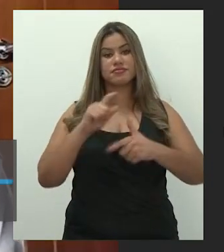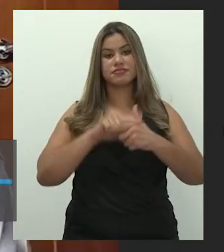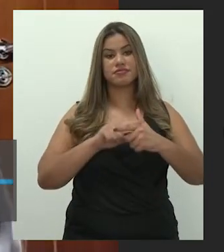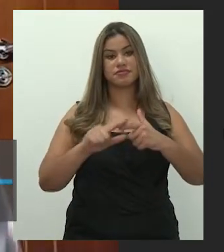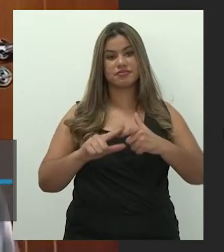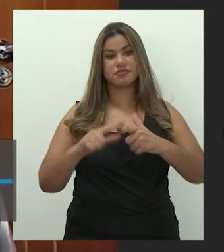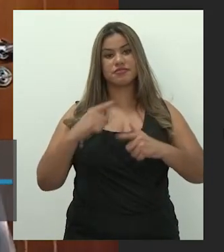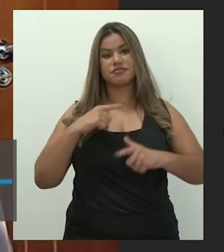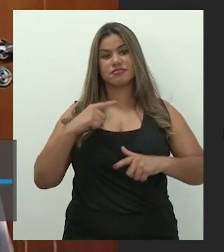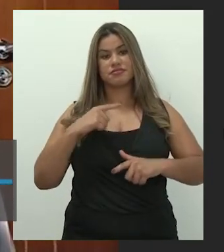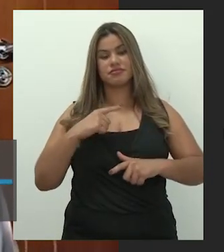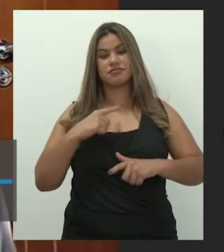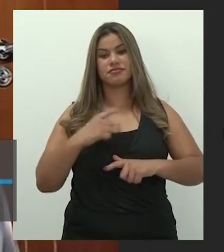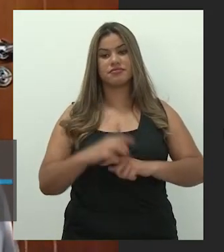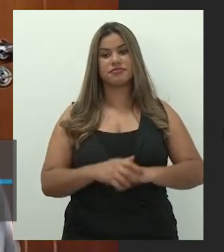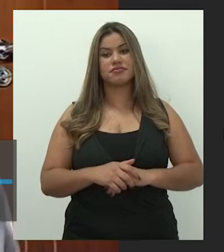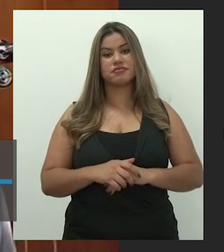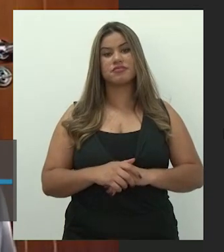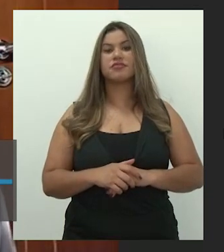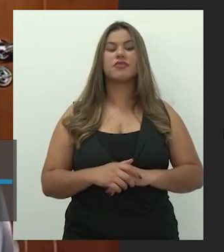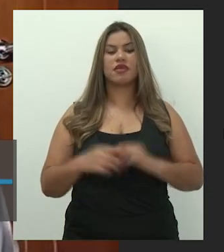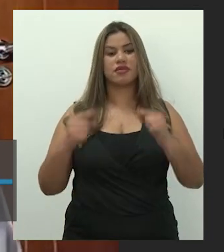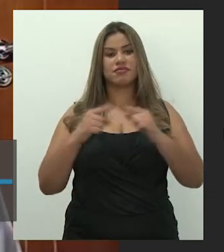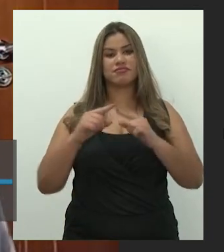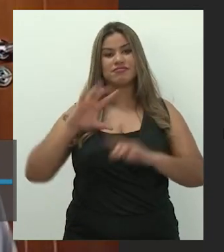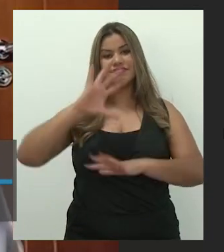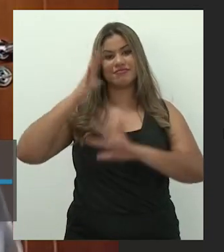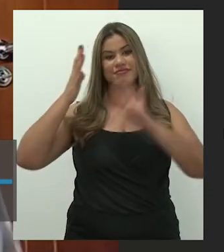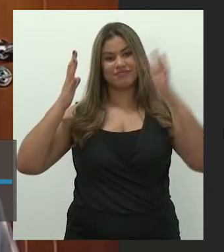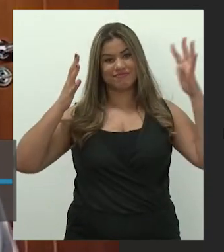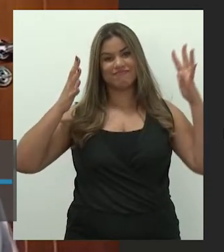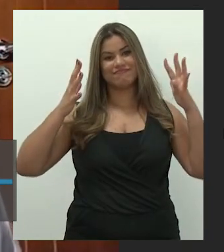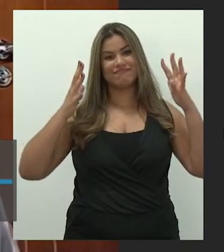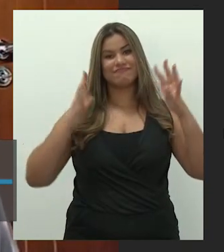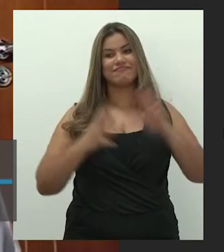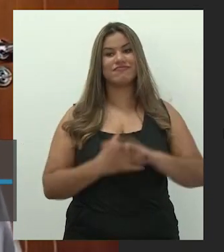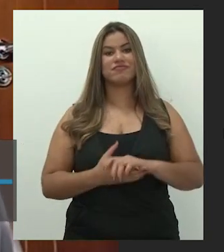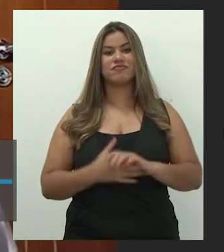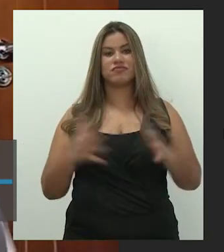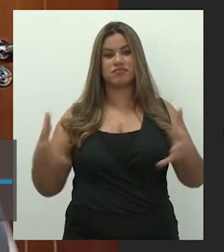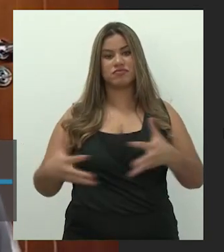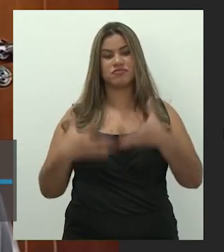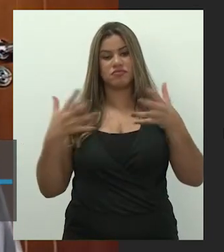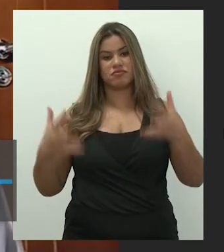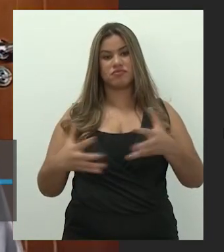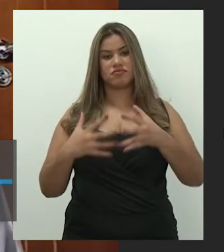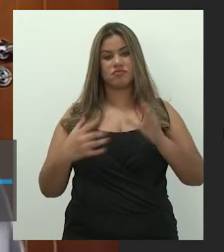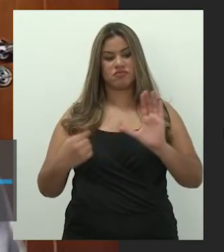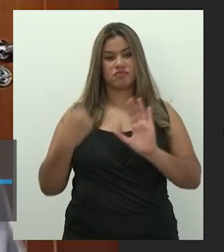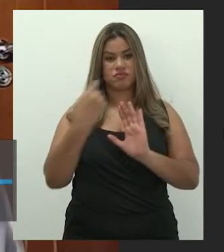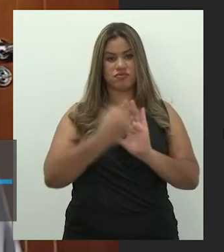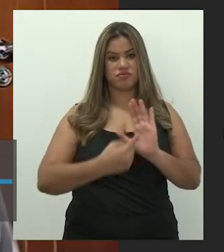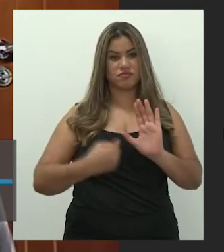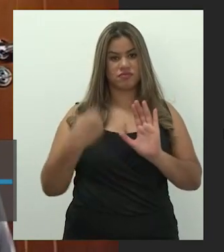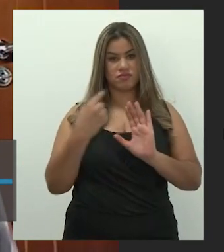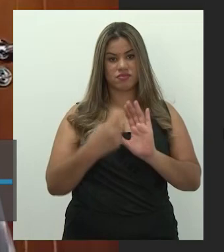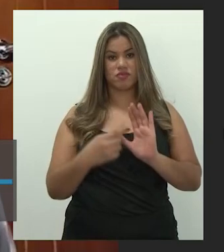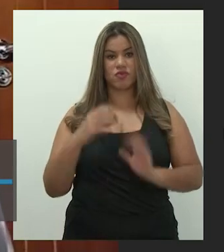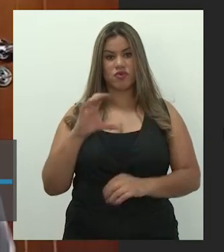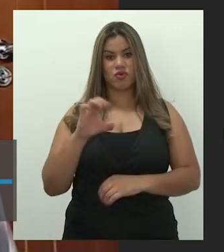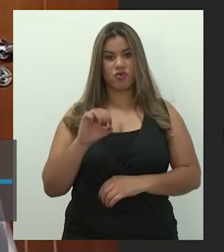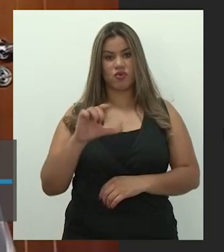sempre. Isso está muito presente na natureza. Então, nos brócolis, na couve-flor, na concha, em vários aspectos, se você